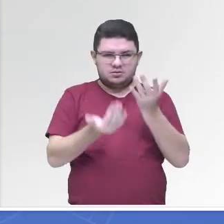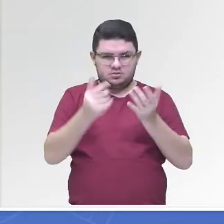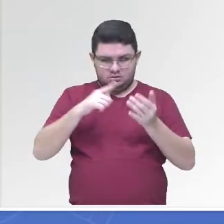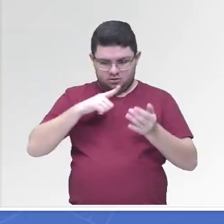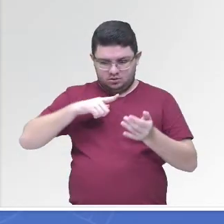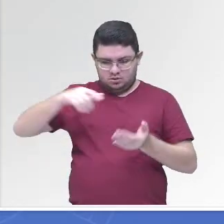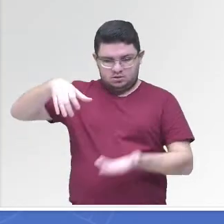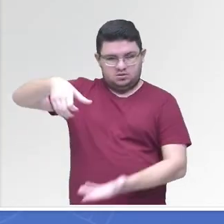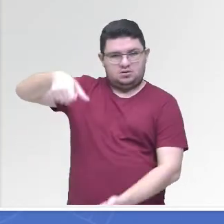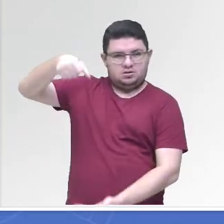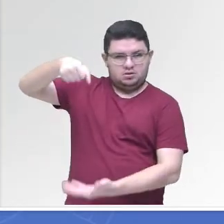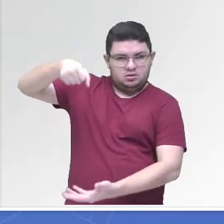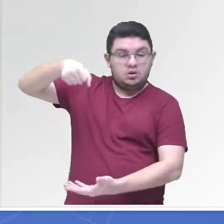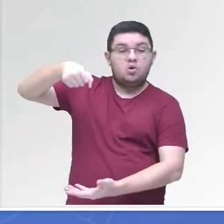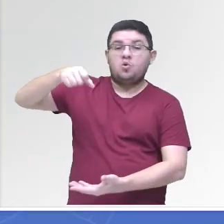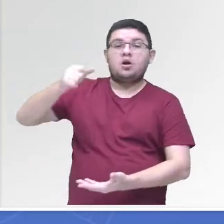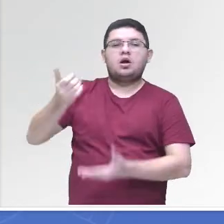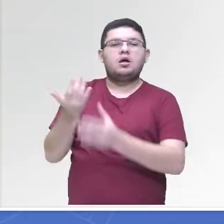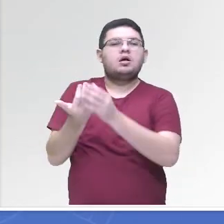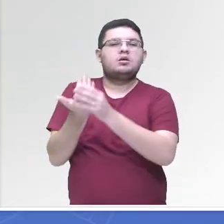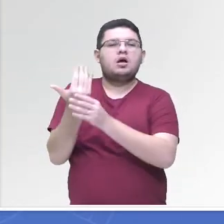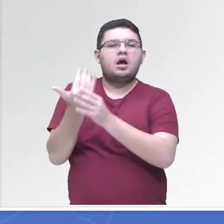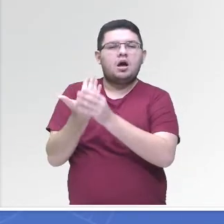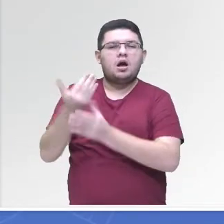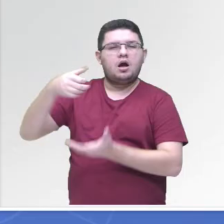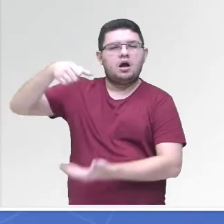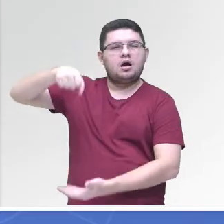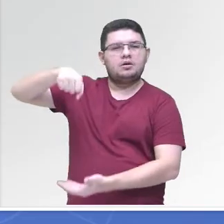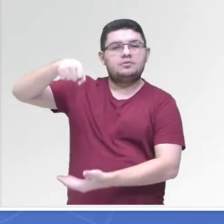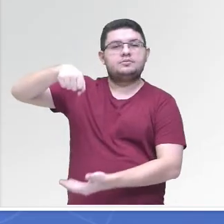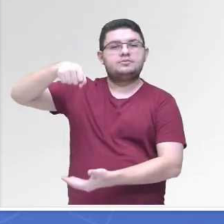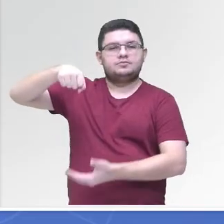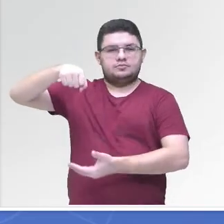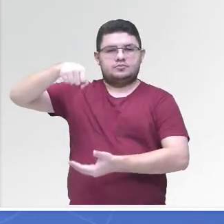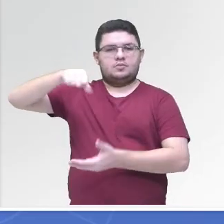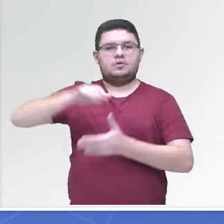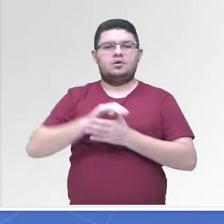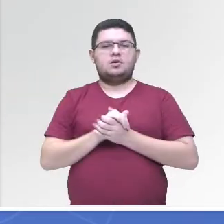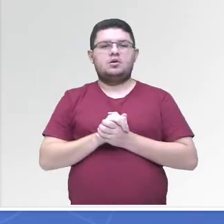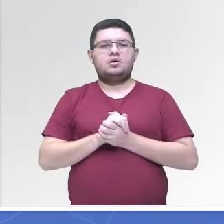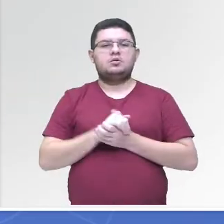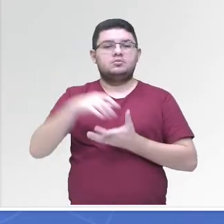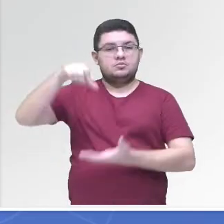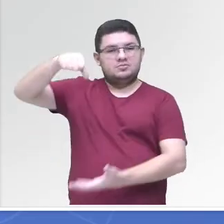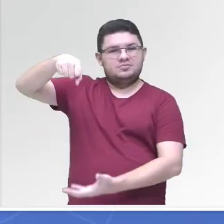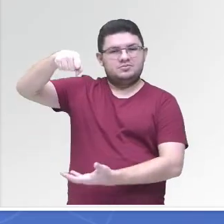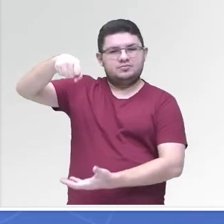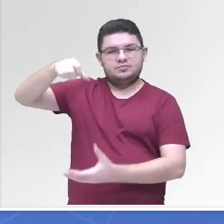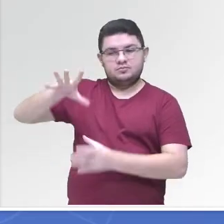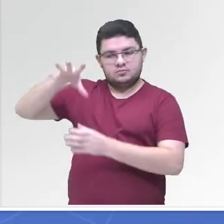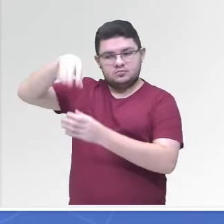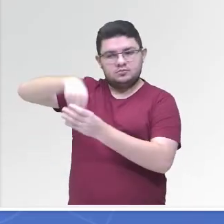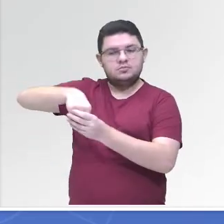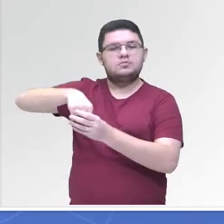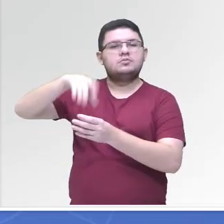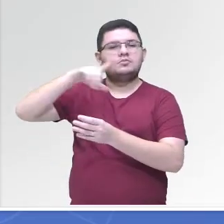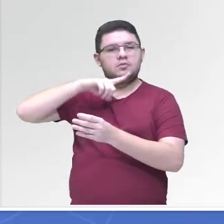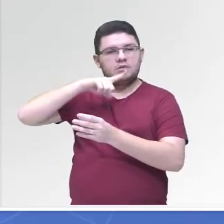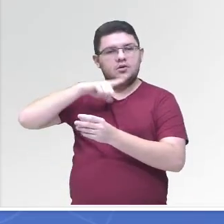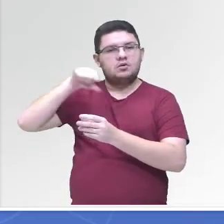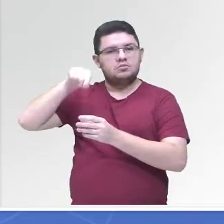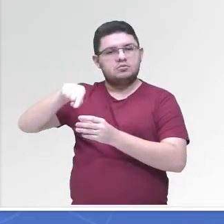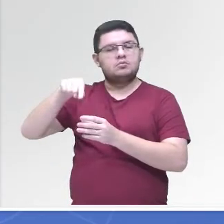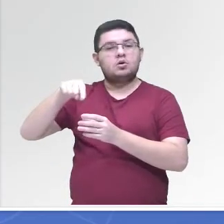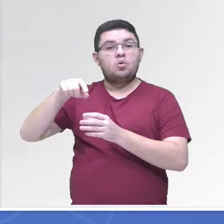o preparo do alimento, o qual apresenta o gás comprimido que adquiriu, né, a